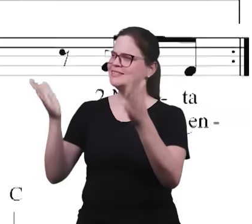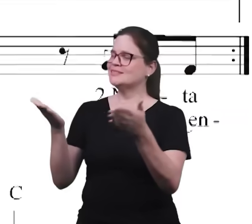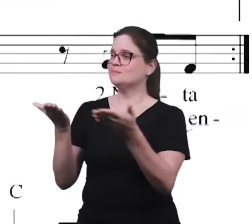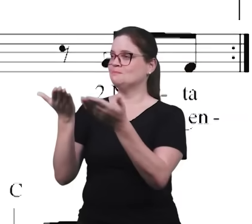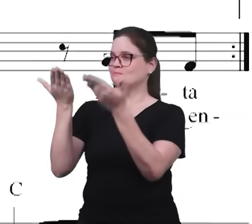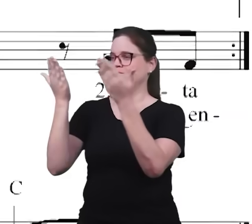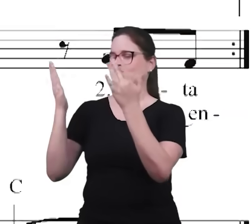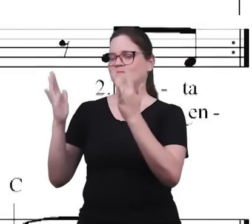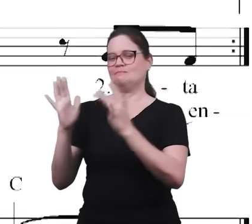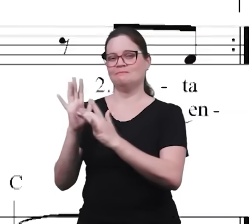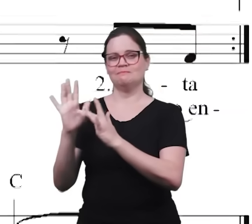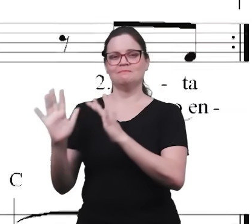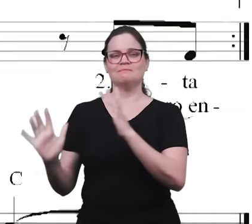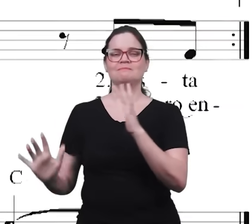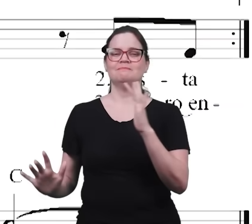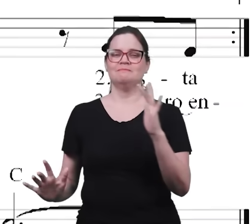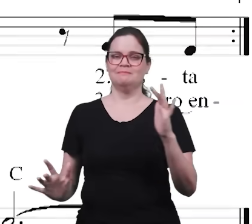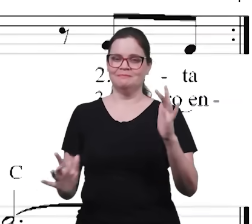glória a